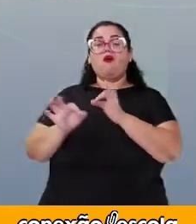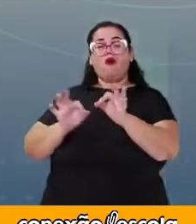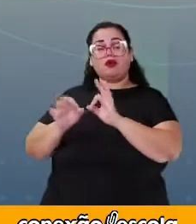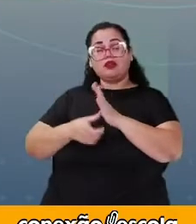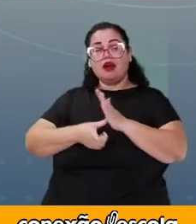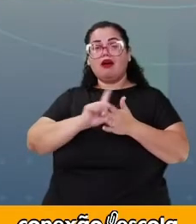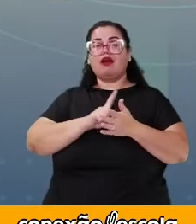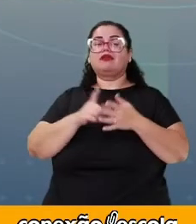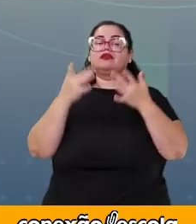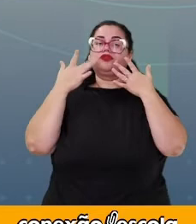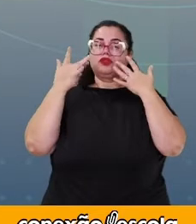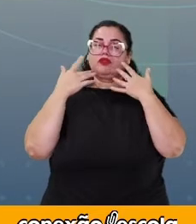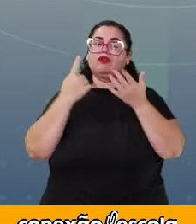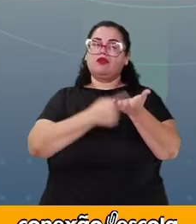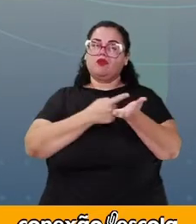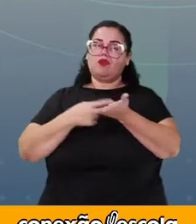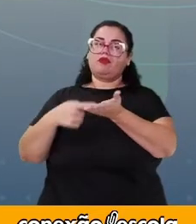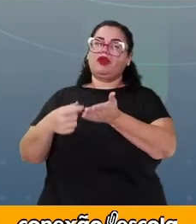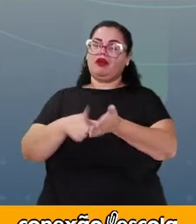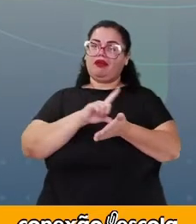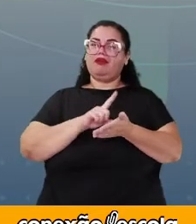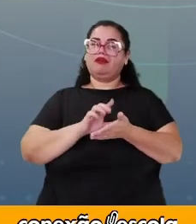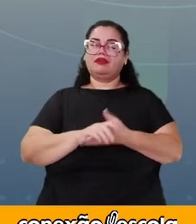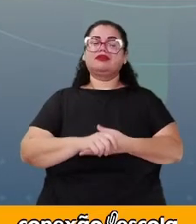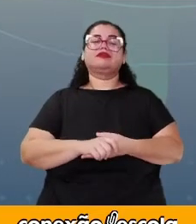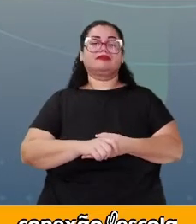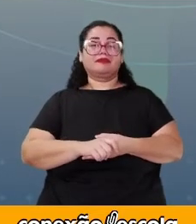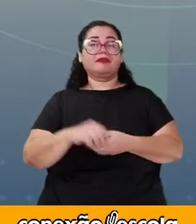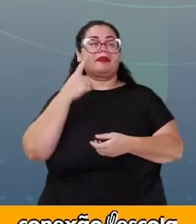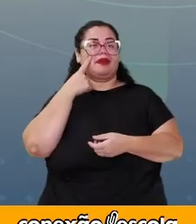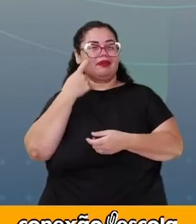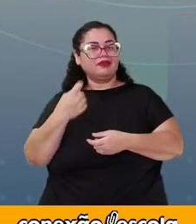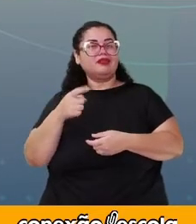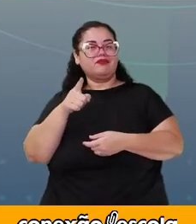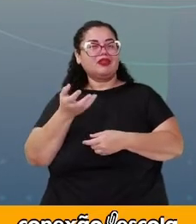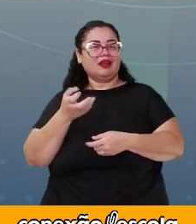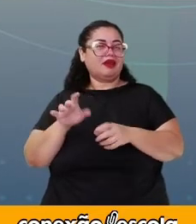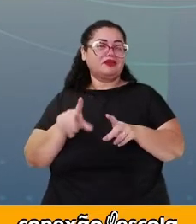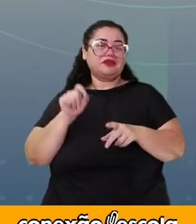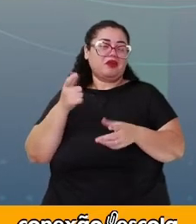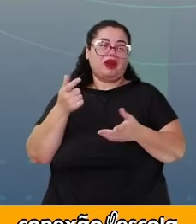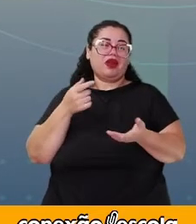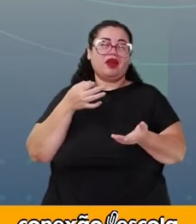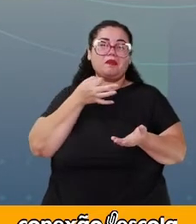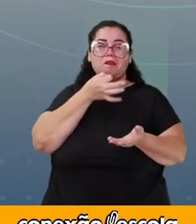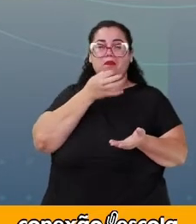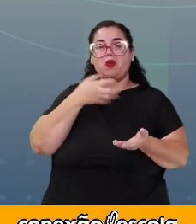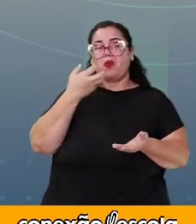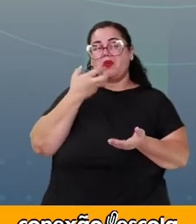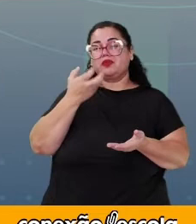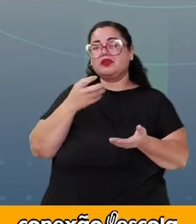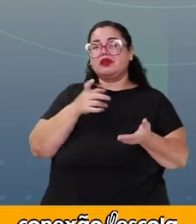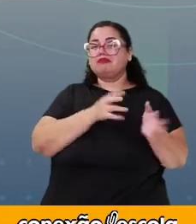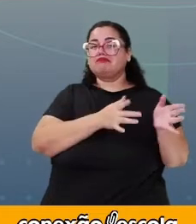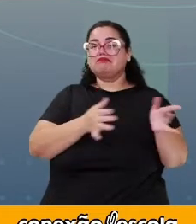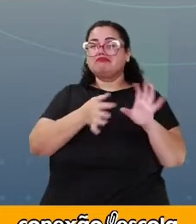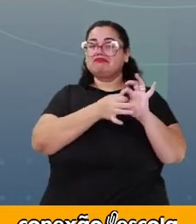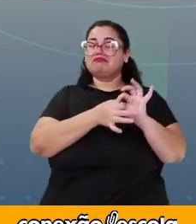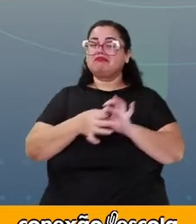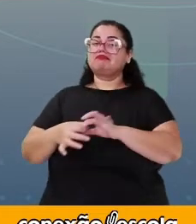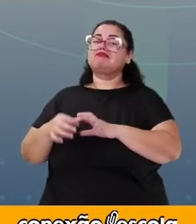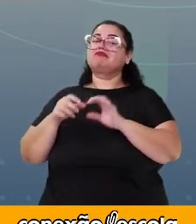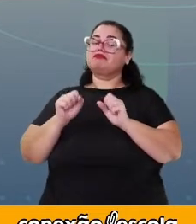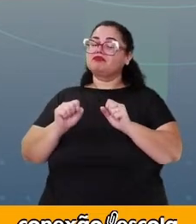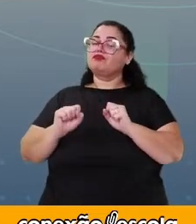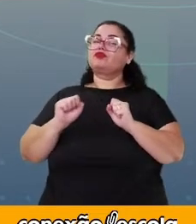ao construir uma peça teatral. E olha que interessante, de repente você pode escolher uma trilha sonora para embalar alguns momentos